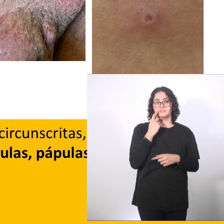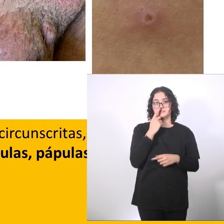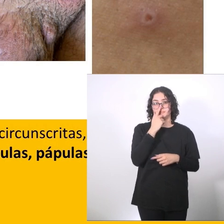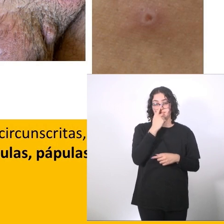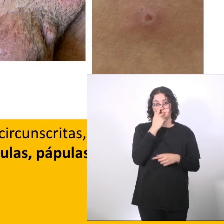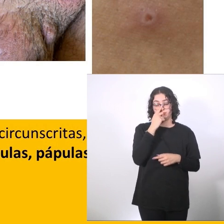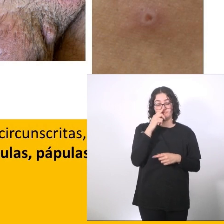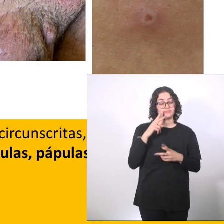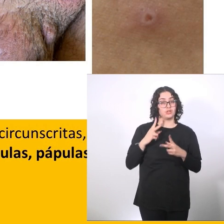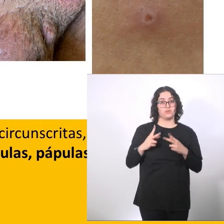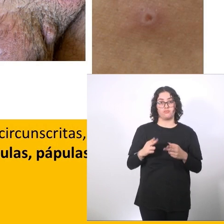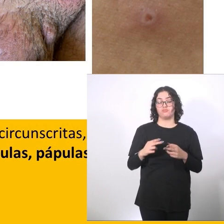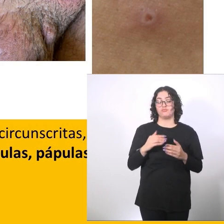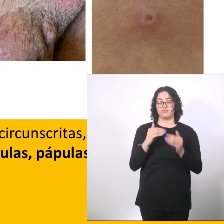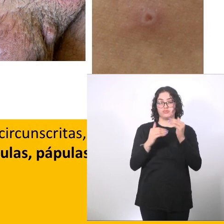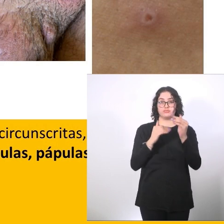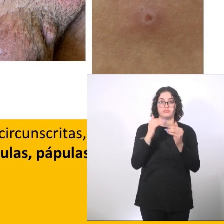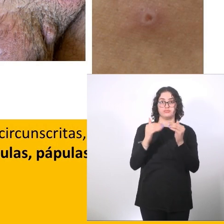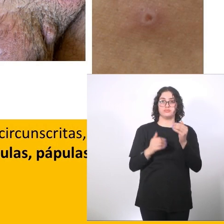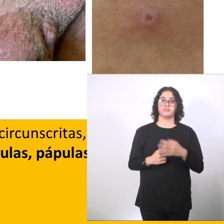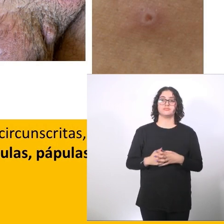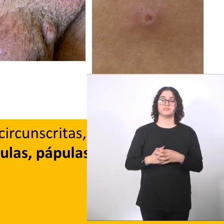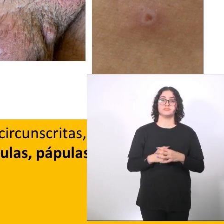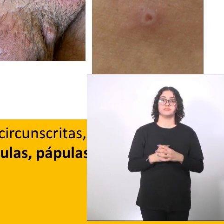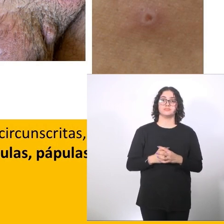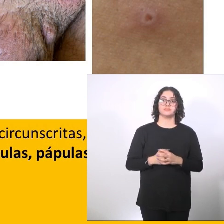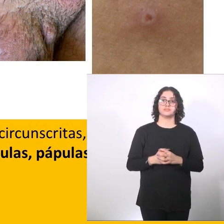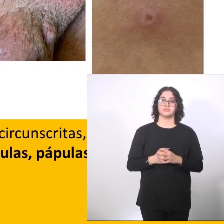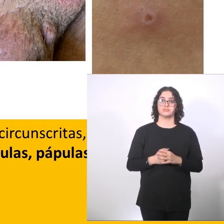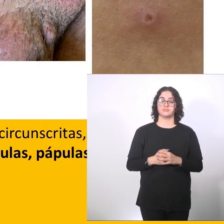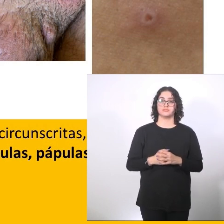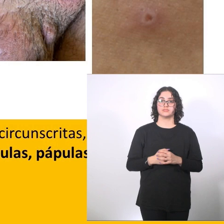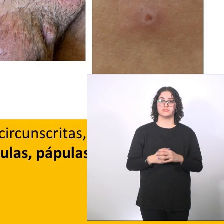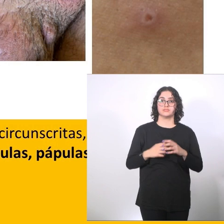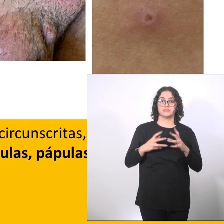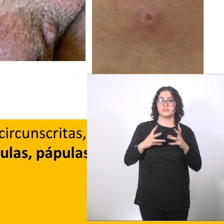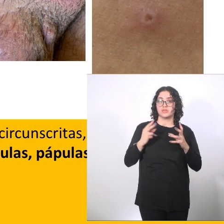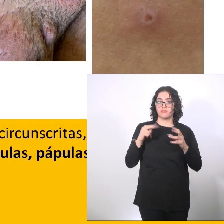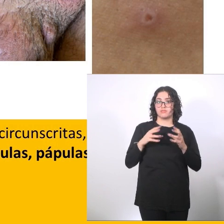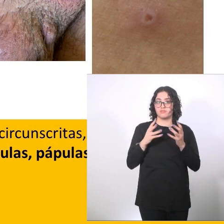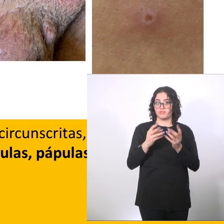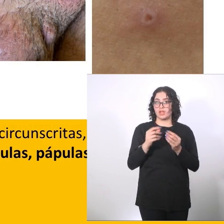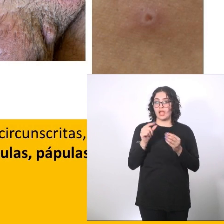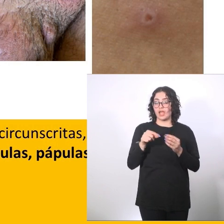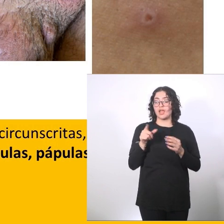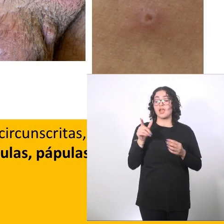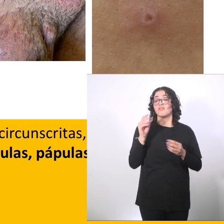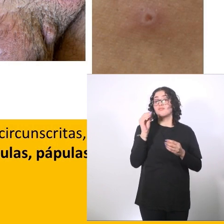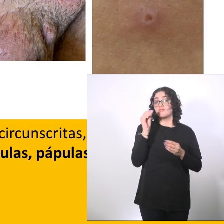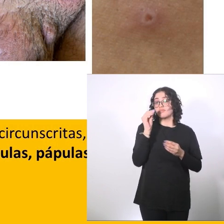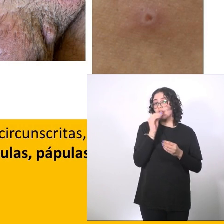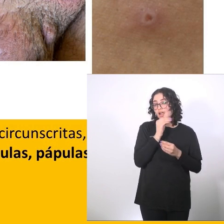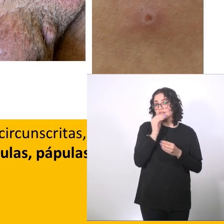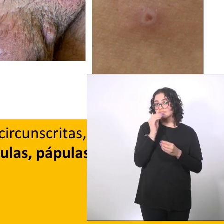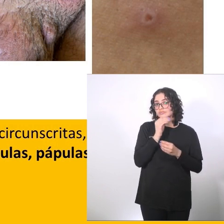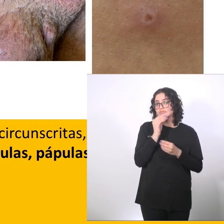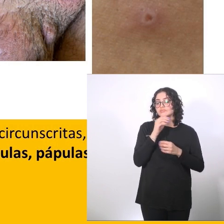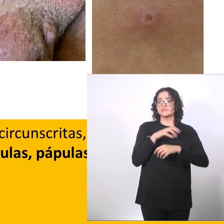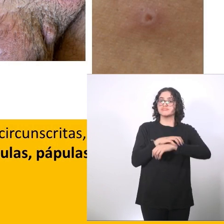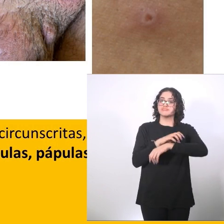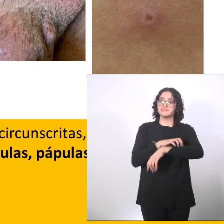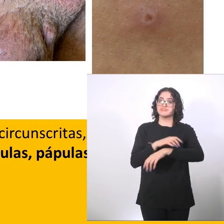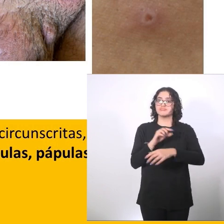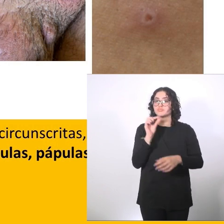todas na mesma fase de evolução. Então, os quadros são leves, com poucas lesões, às vezes as